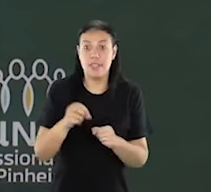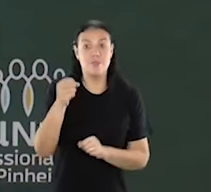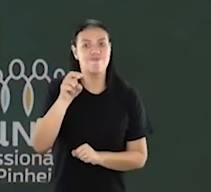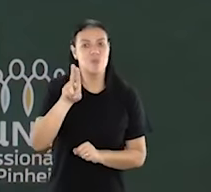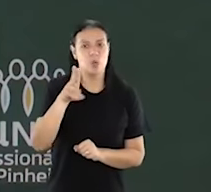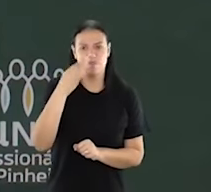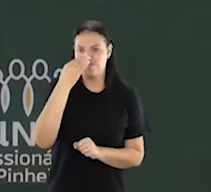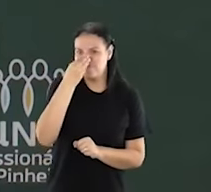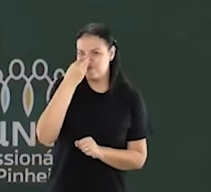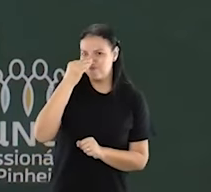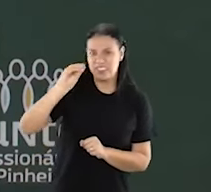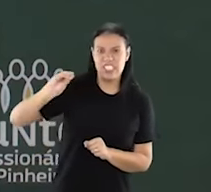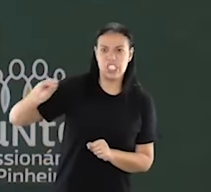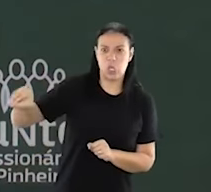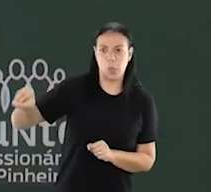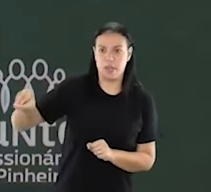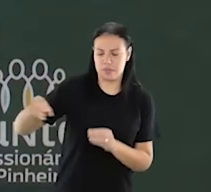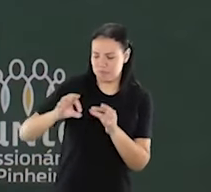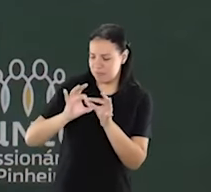o que faz para Deus?